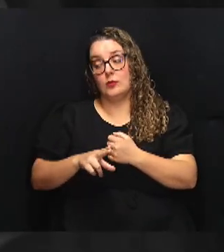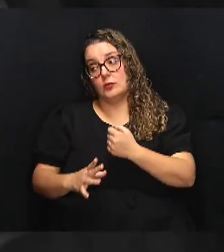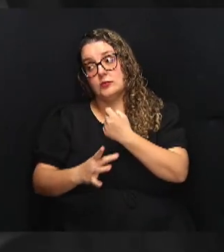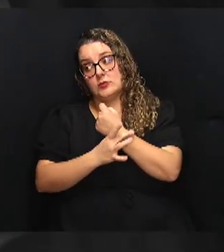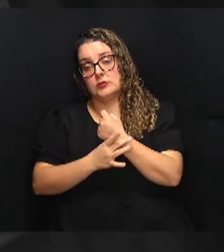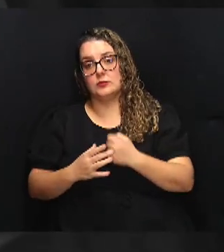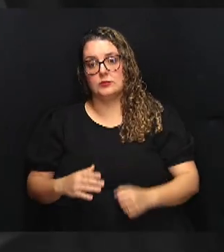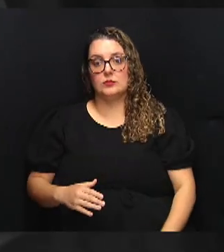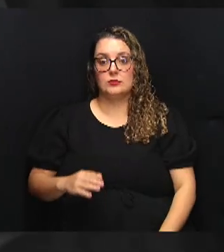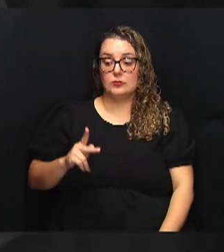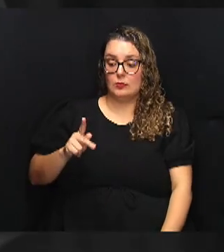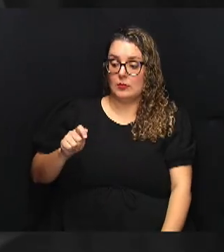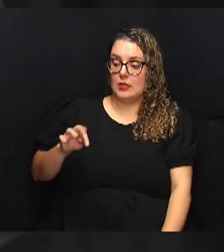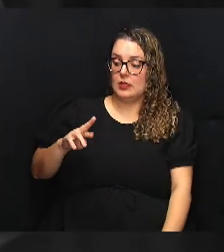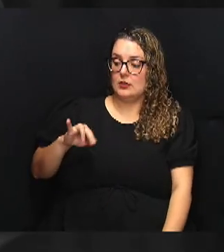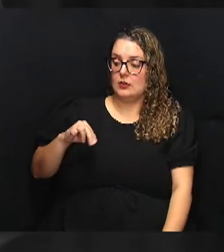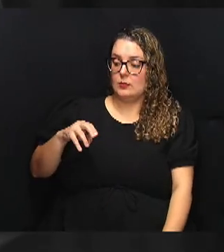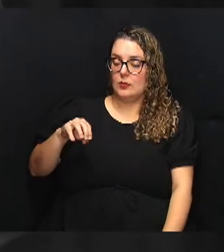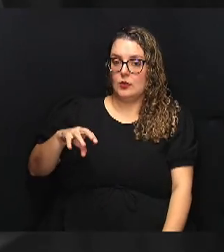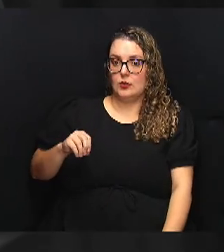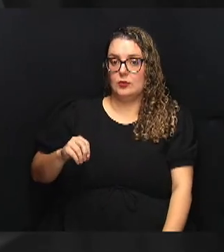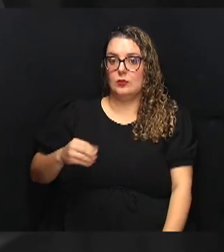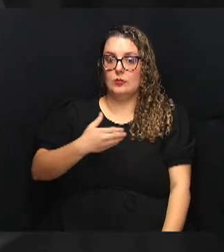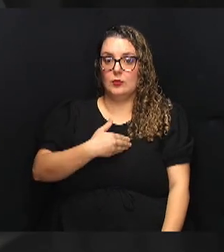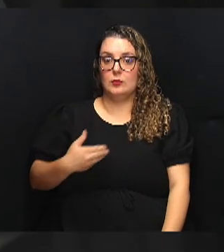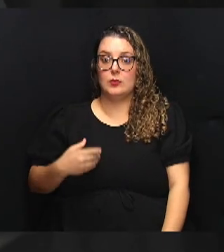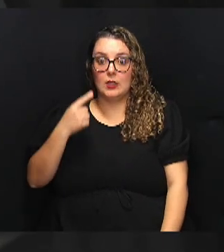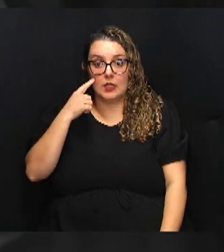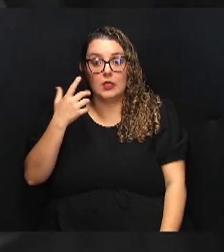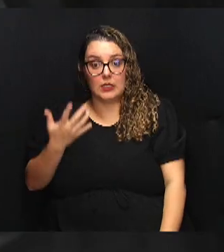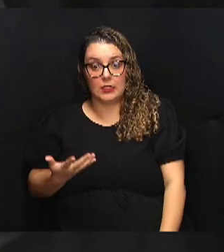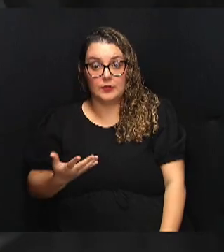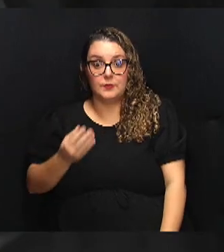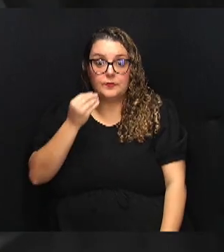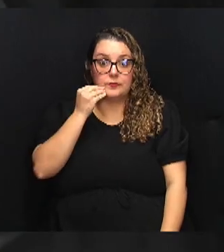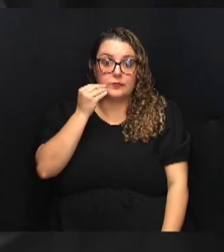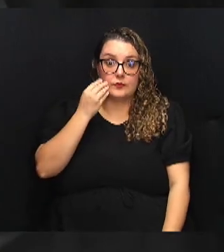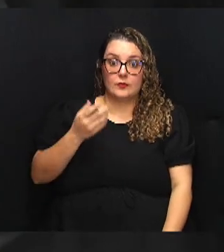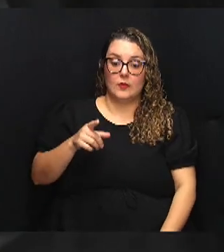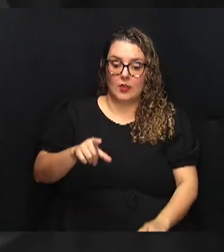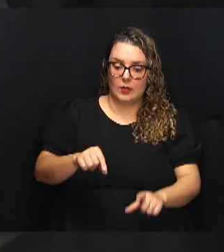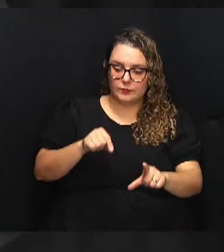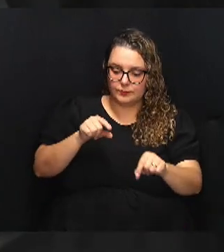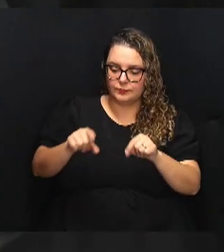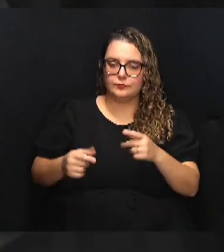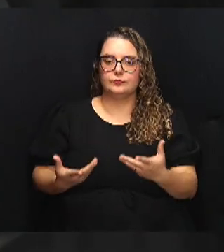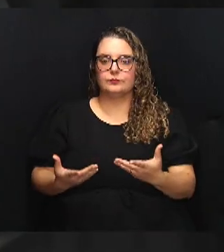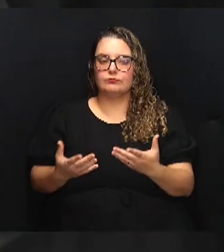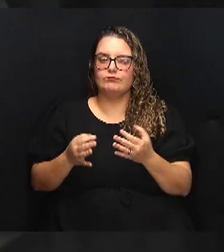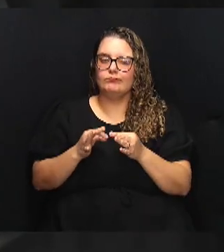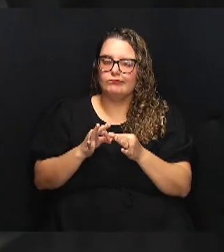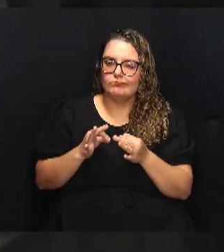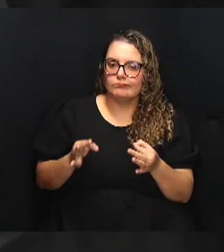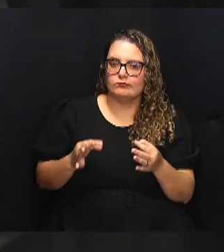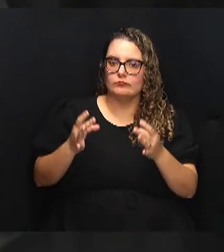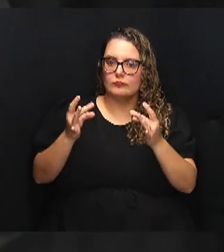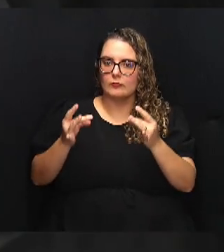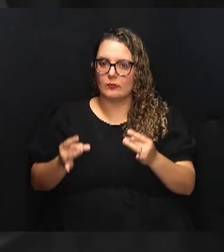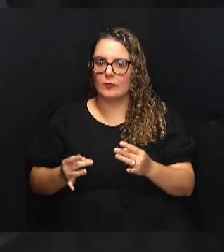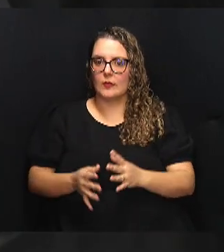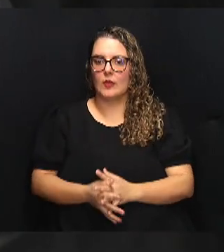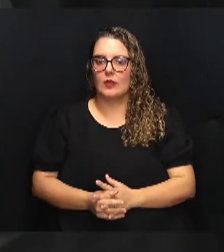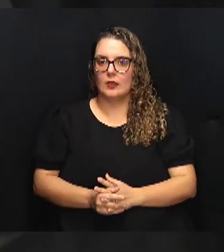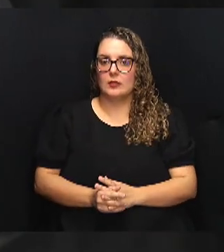Então, a ideia é isso, é tentar fazer mais uma seleção fina, né,